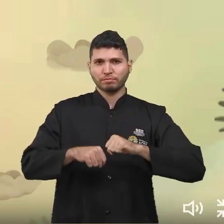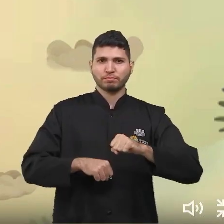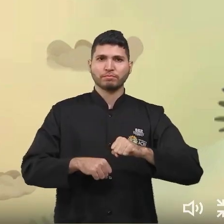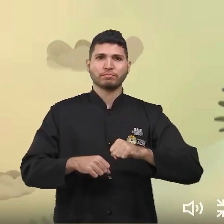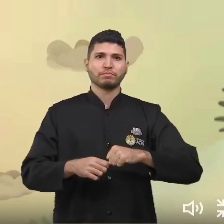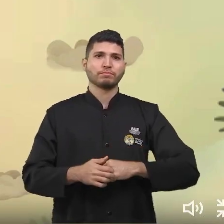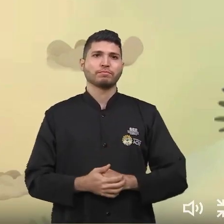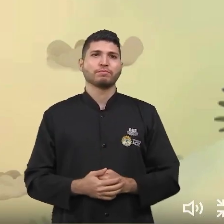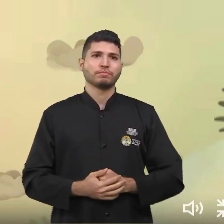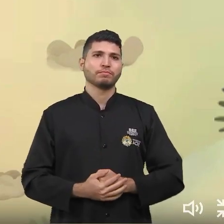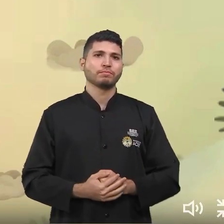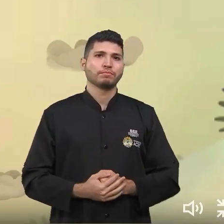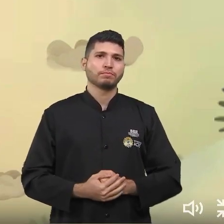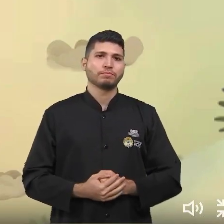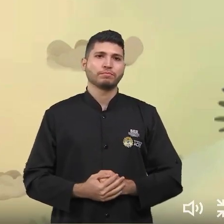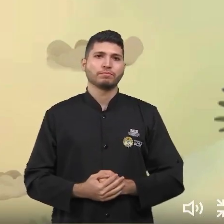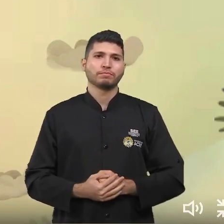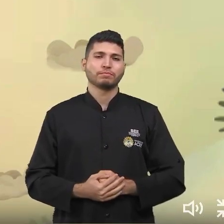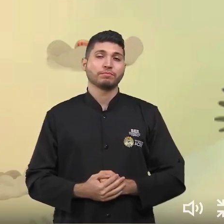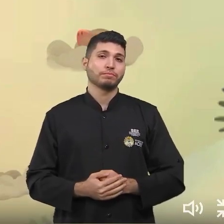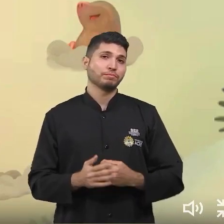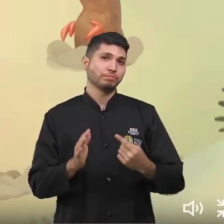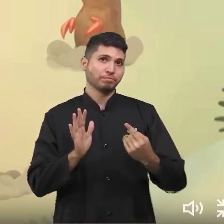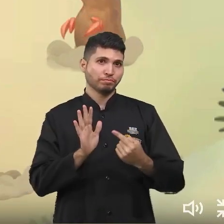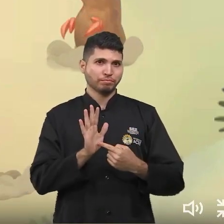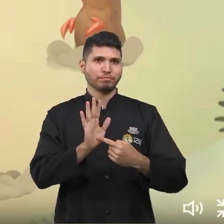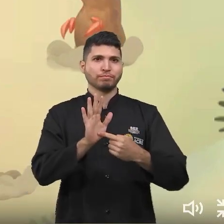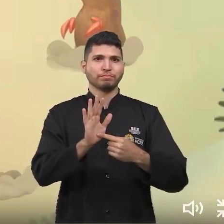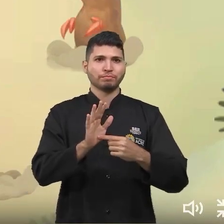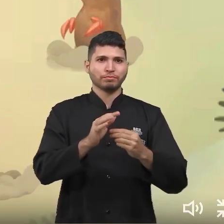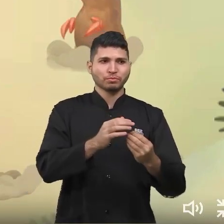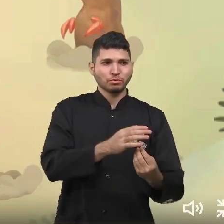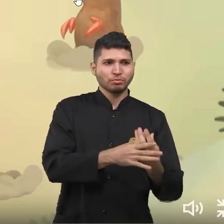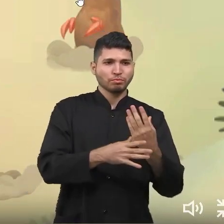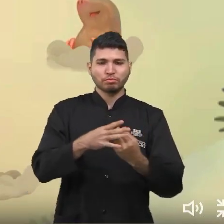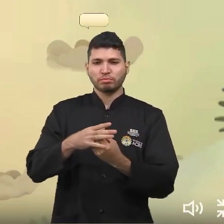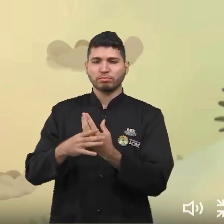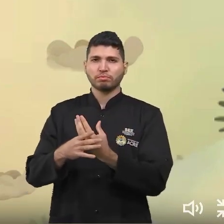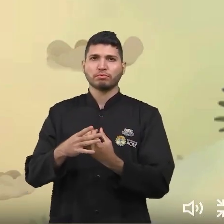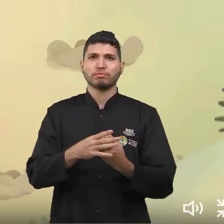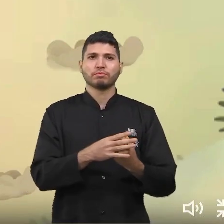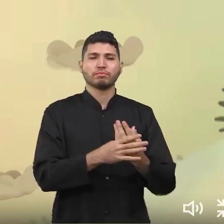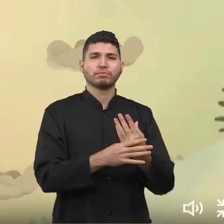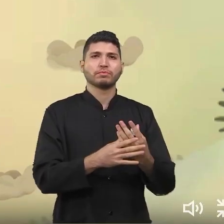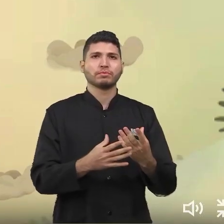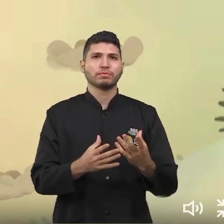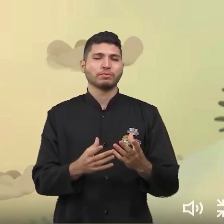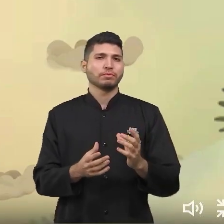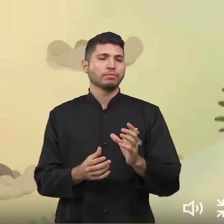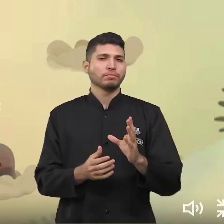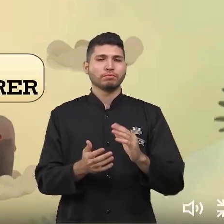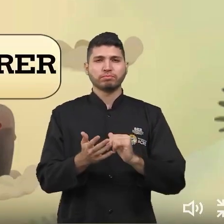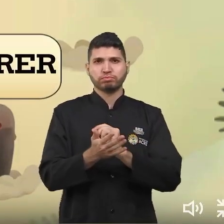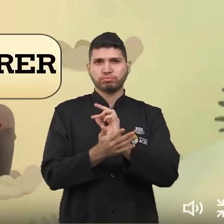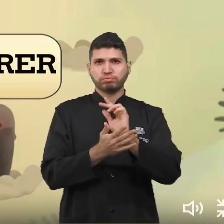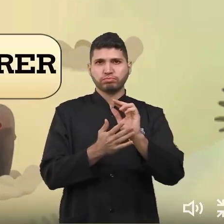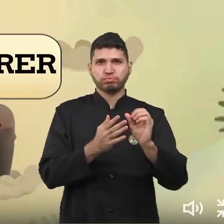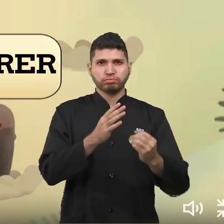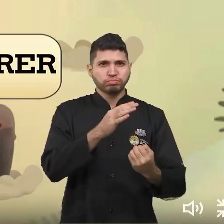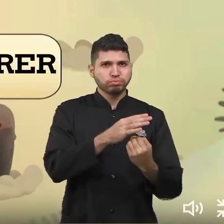característica, amável. Né? Então vai aparecendo aí, ó, um monte de palavra aí para confundir vocês, têm de acertar.